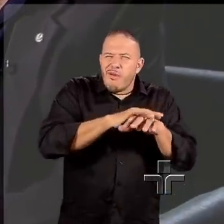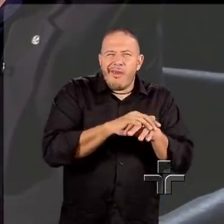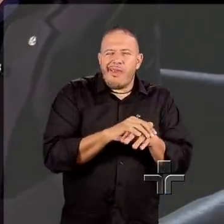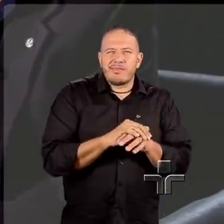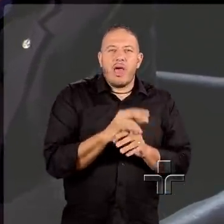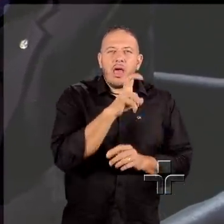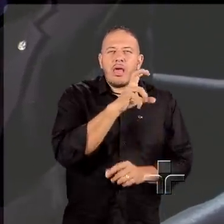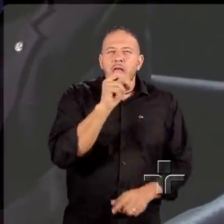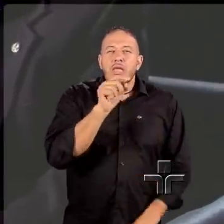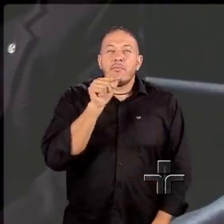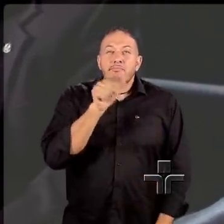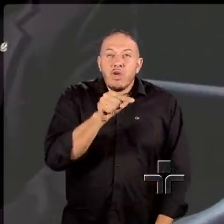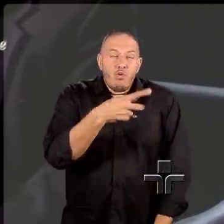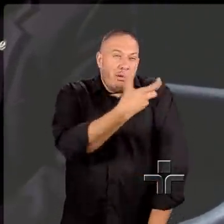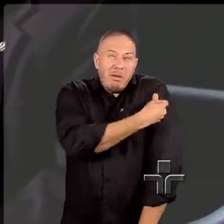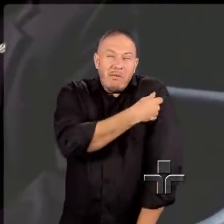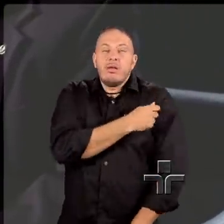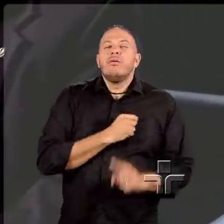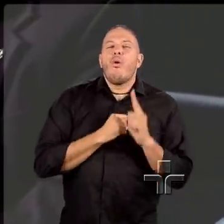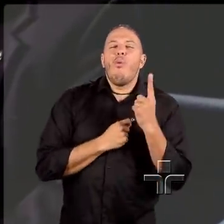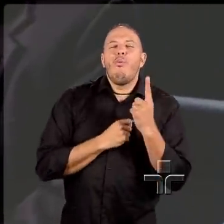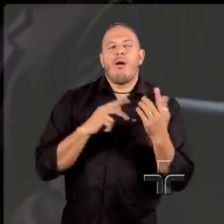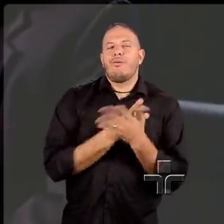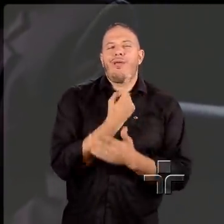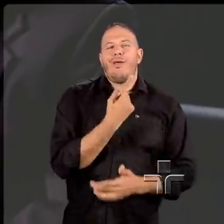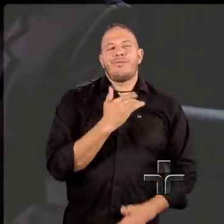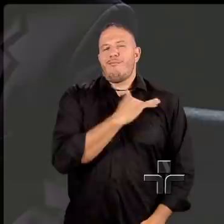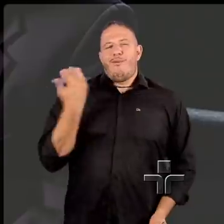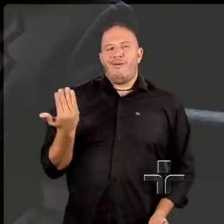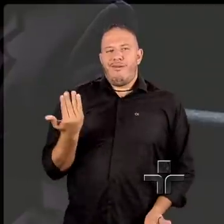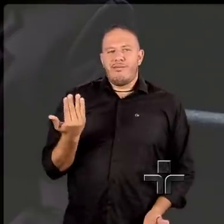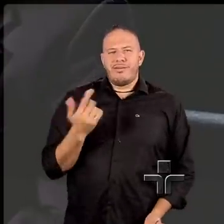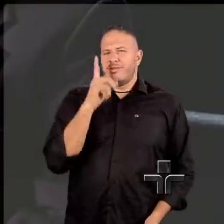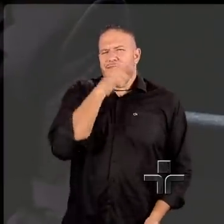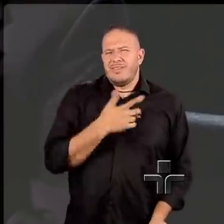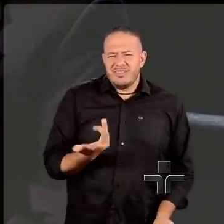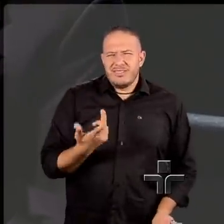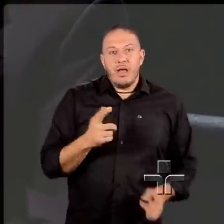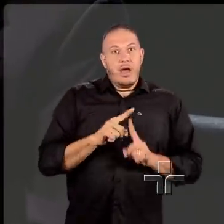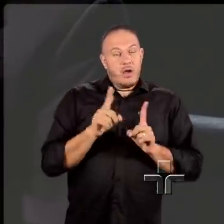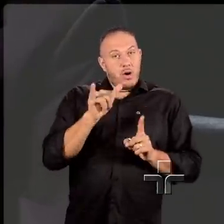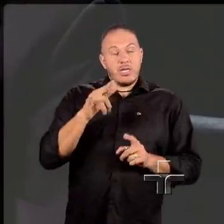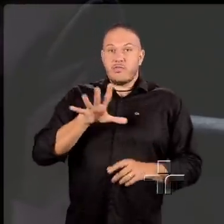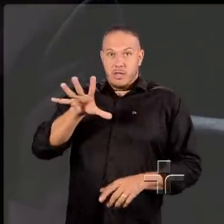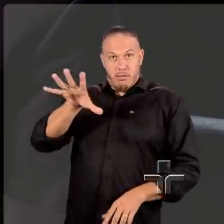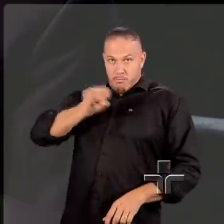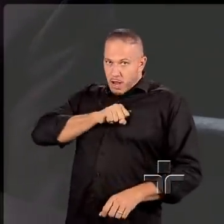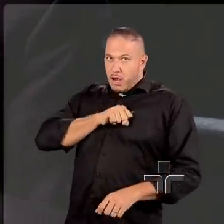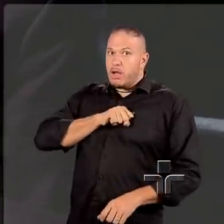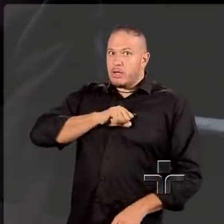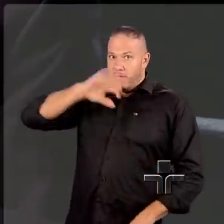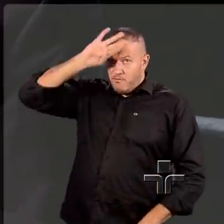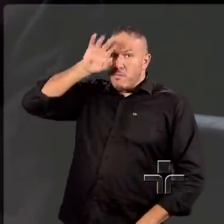para 500 mil vacinas, ou em alguns estudos até 1 para 1 milhão. Se você pegar a febre amarela, o risco de morrer é